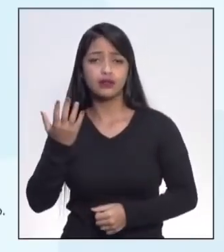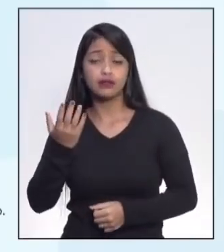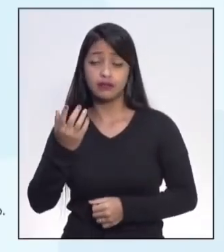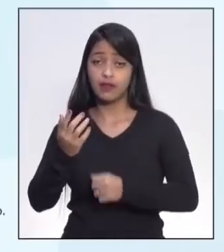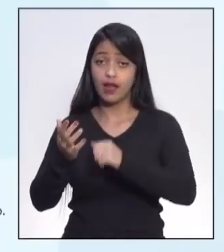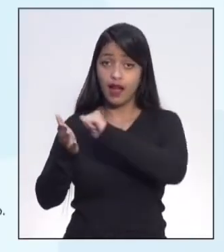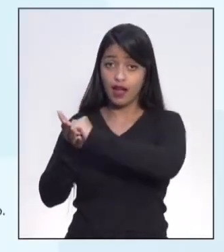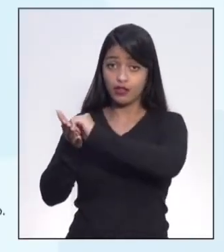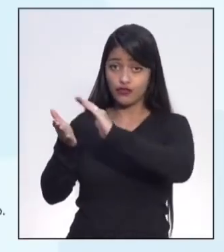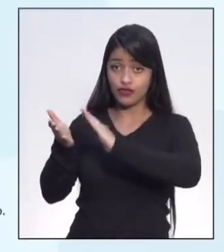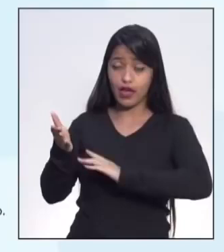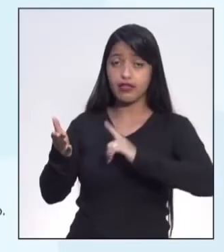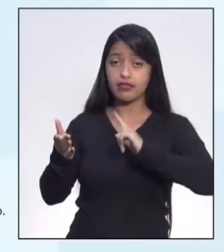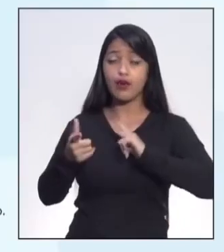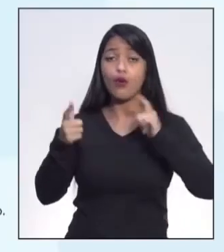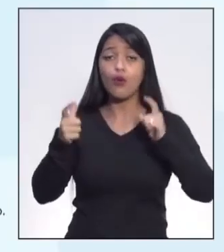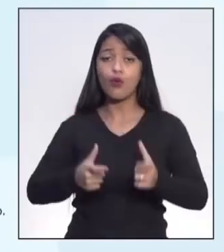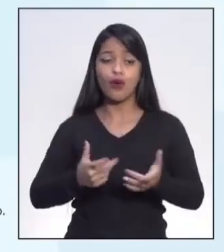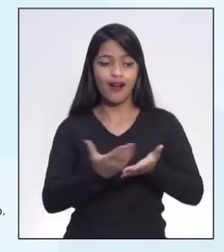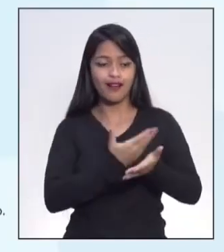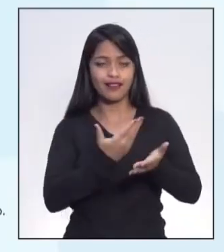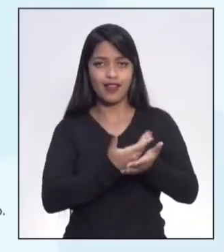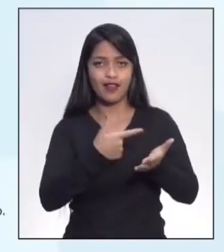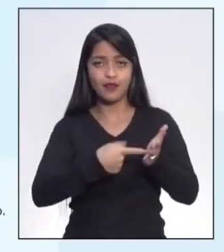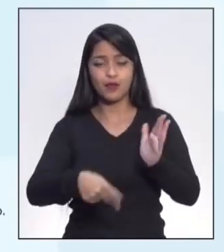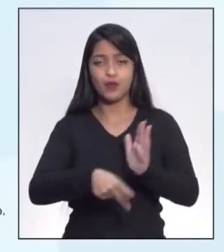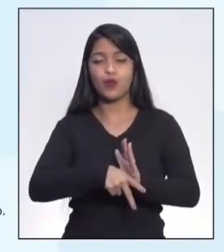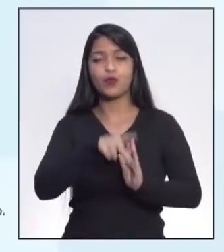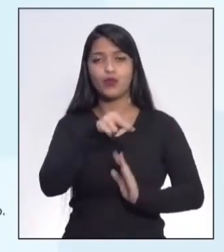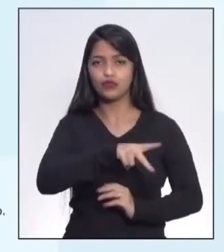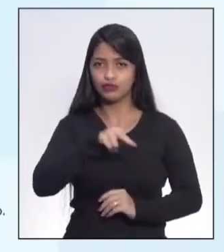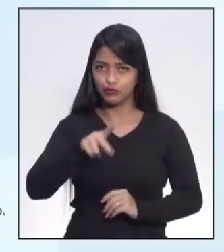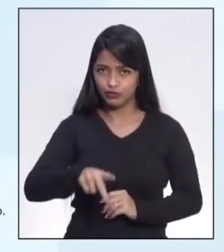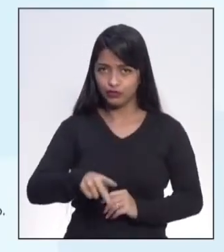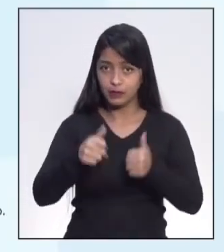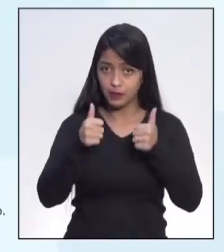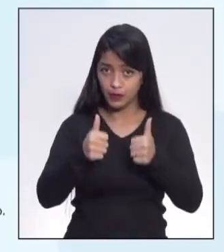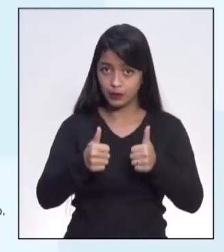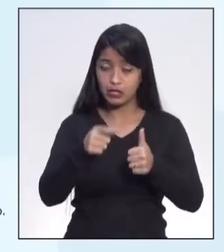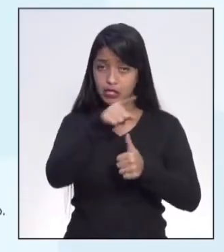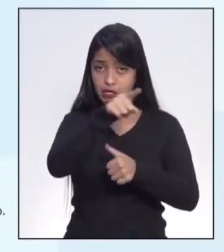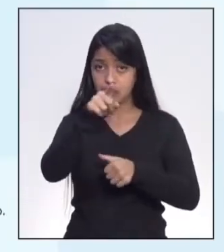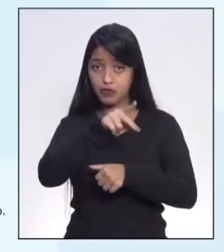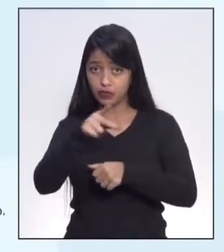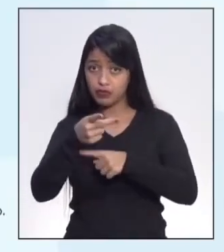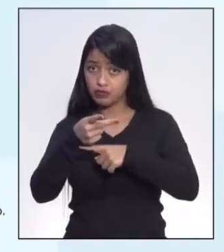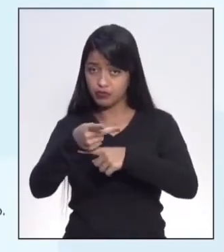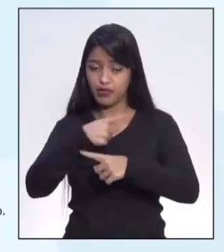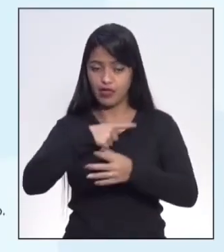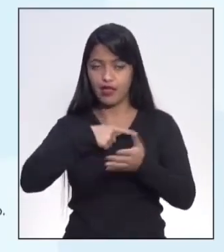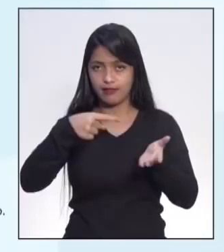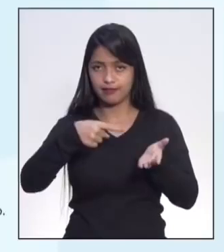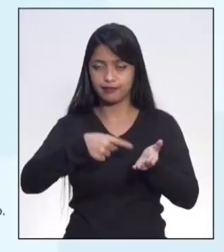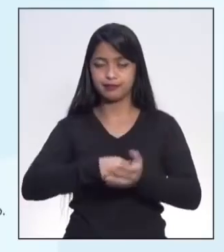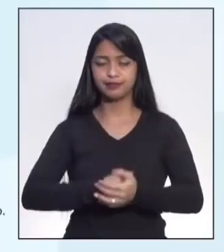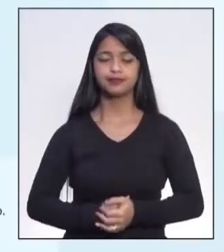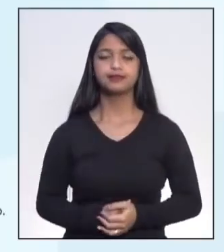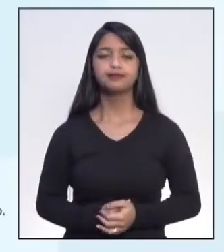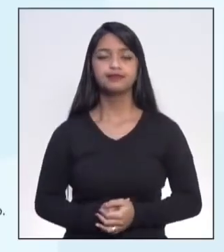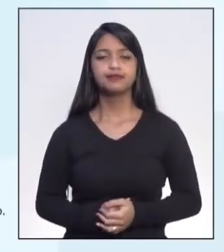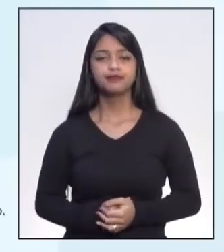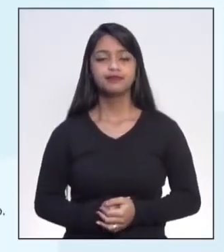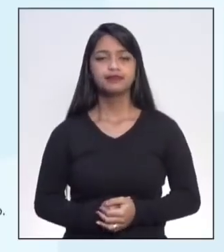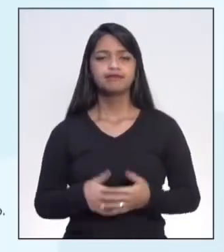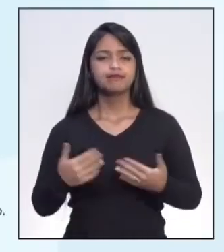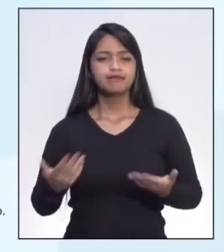do professor, tá, alunos? Então, o professor está lá no caderno de vocês, essa atividade. Então, o que